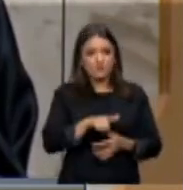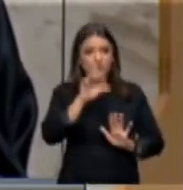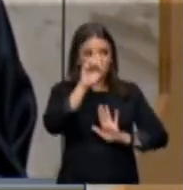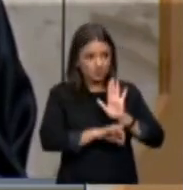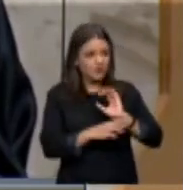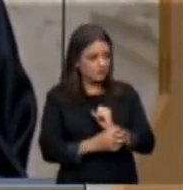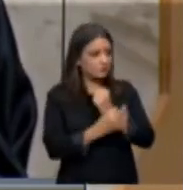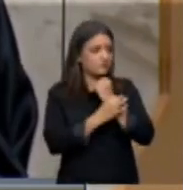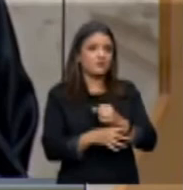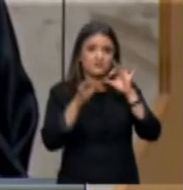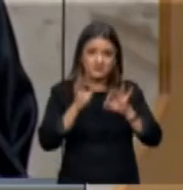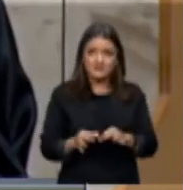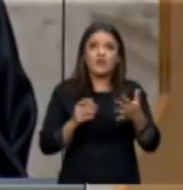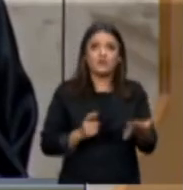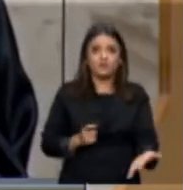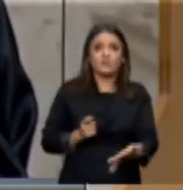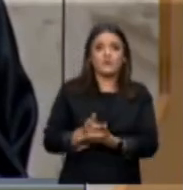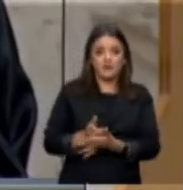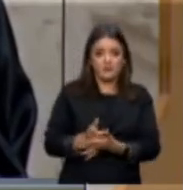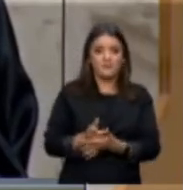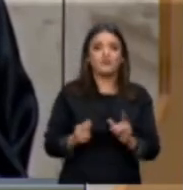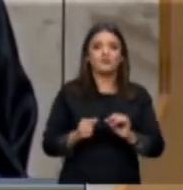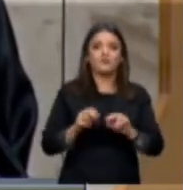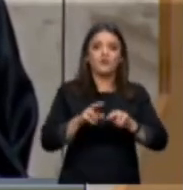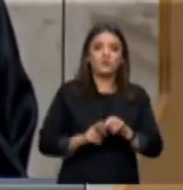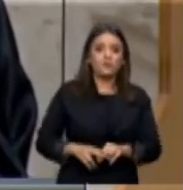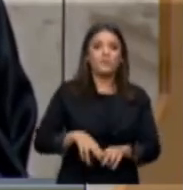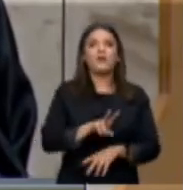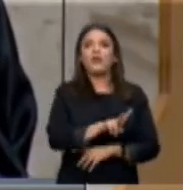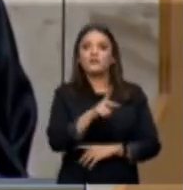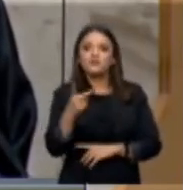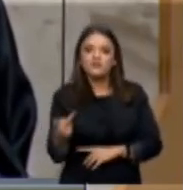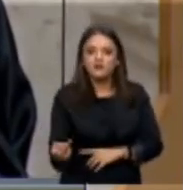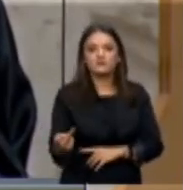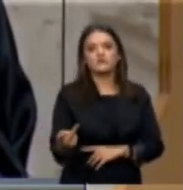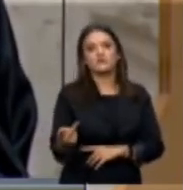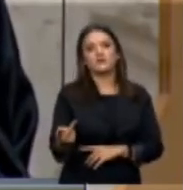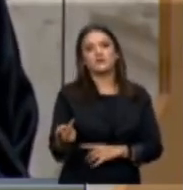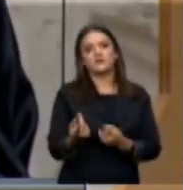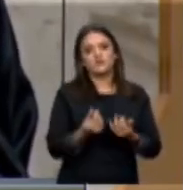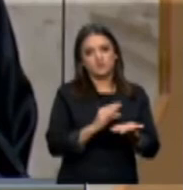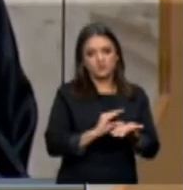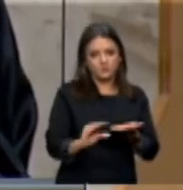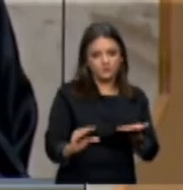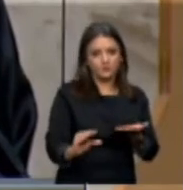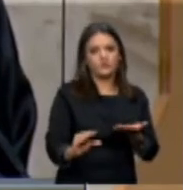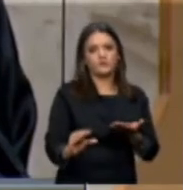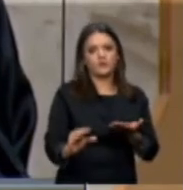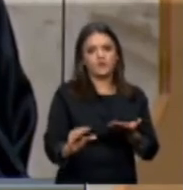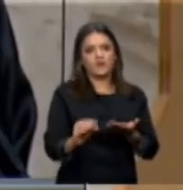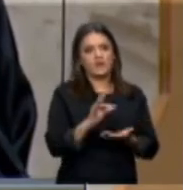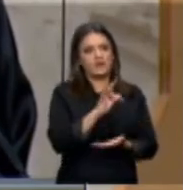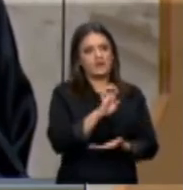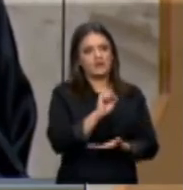direito de pagamento já garantido pela transferência anual dos recursos do Poder do